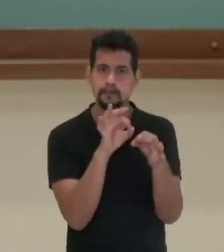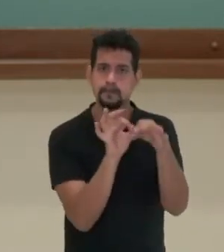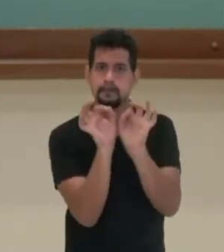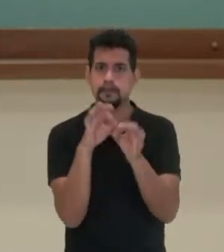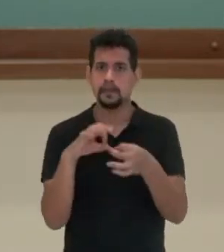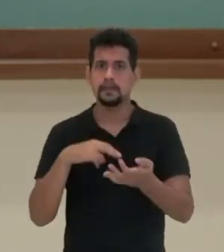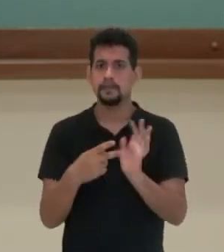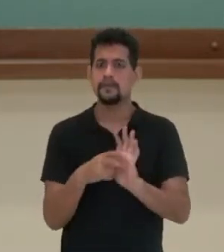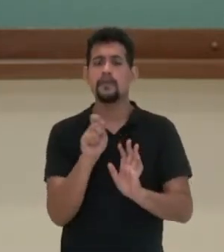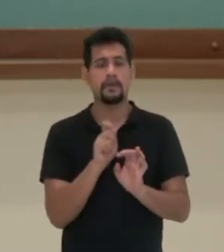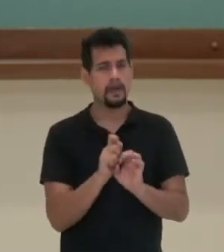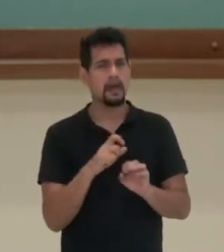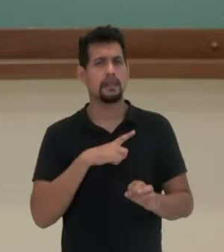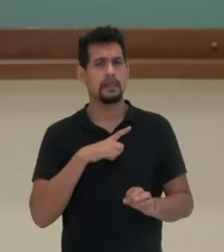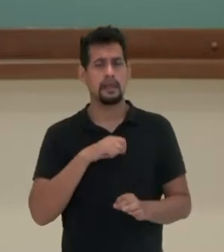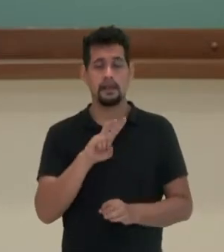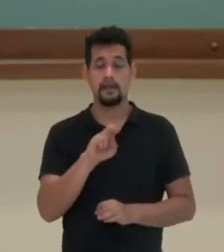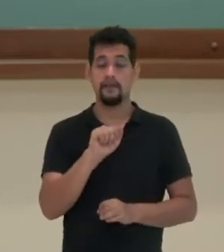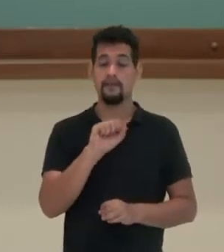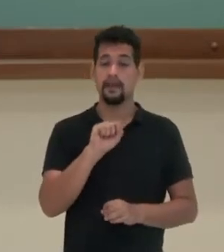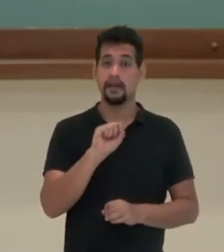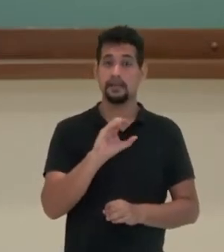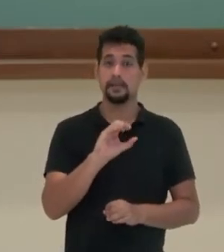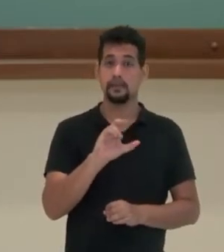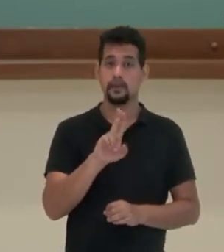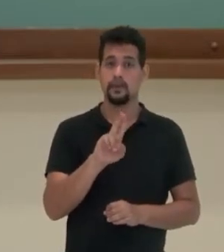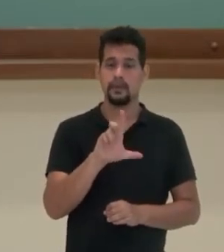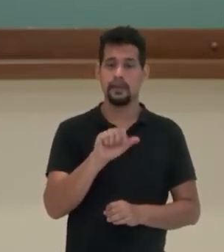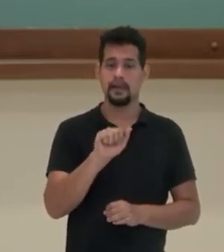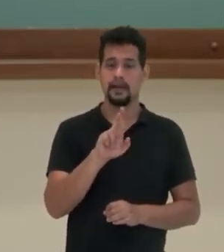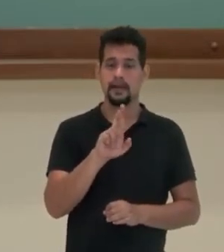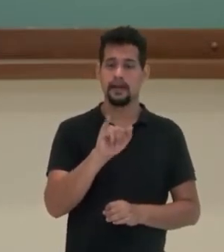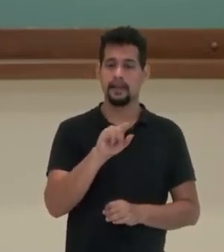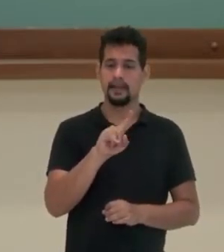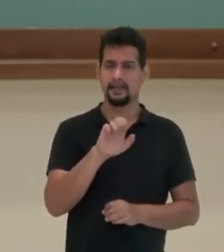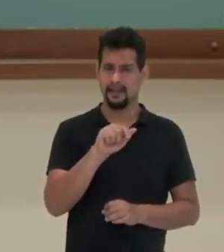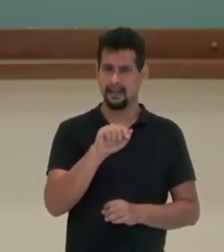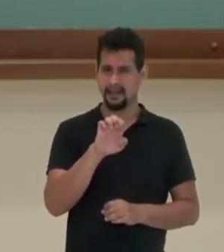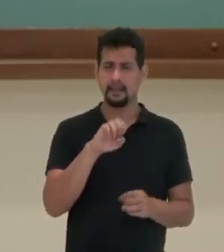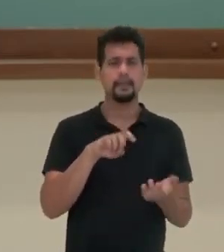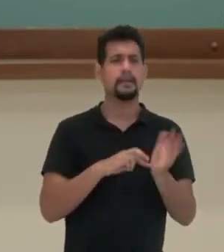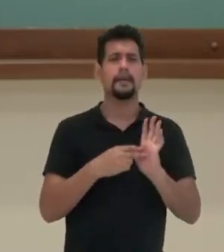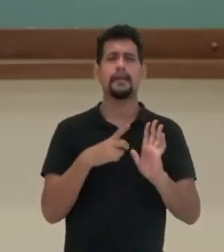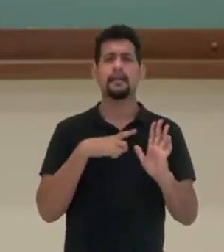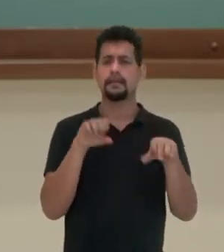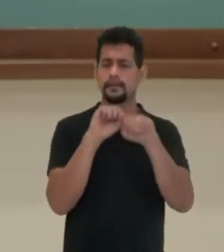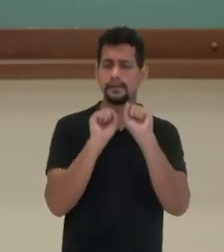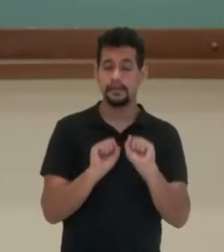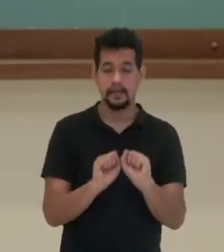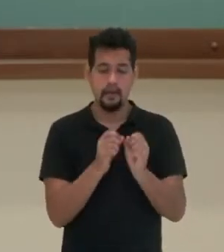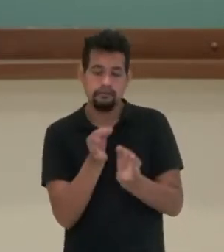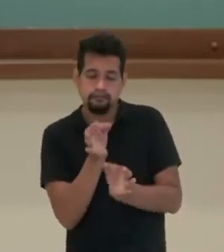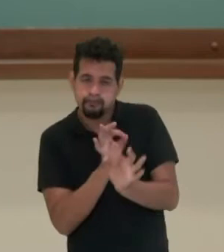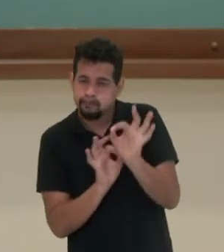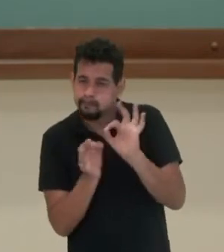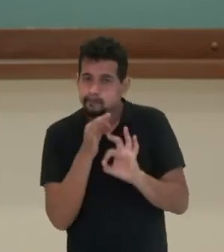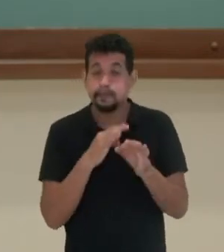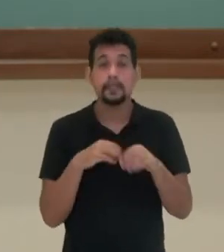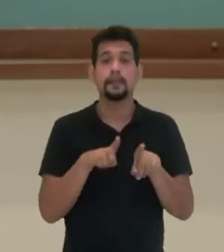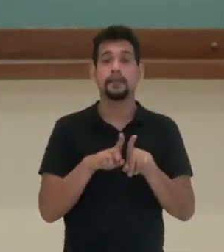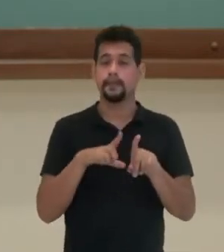é vascularizado e também é um tecido que tem o sistema nervoso lá nele, né? Então tem